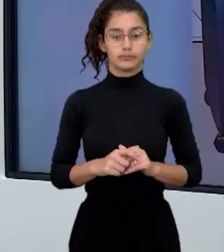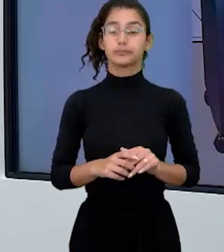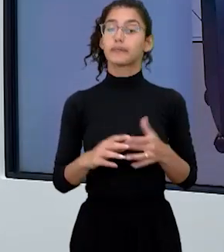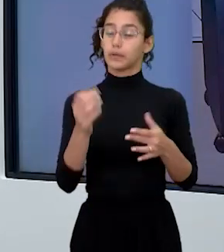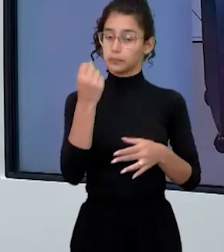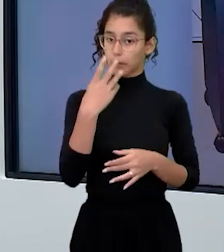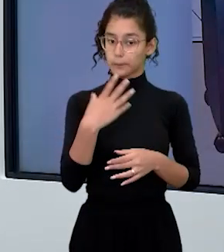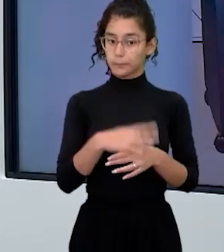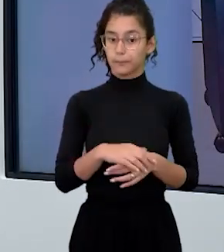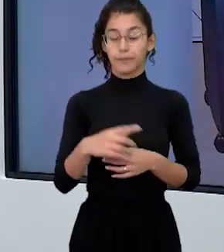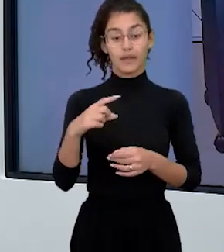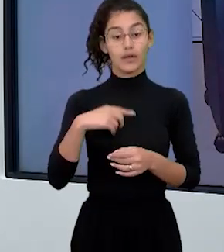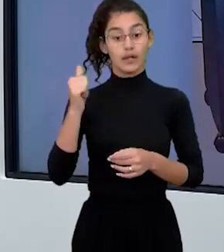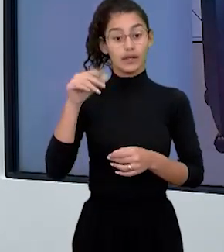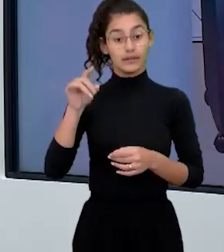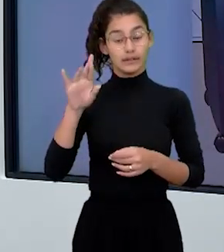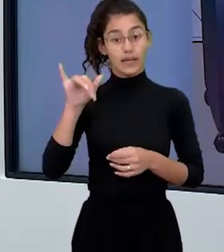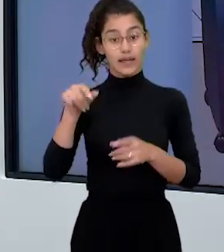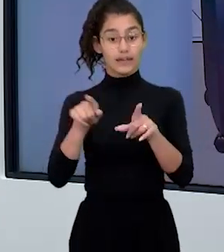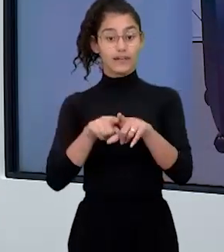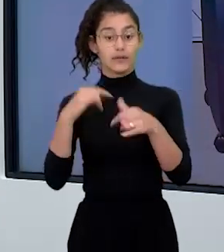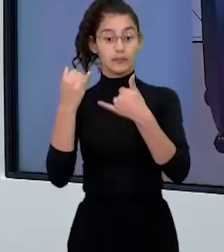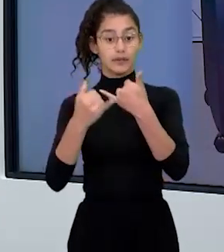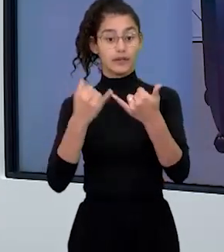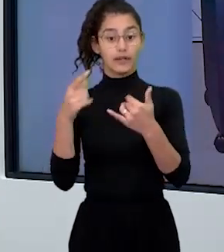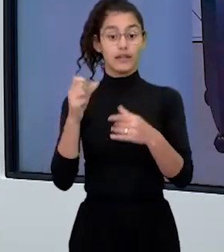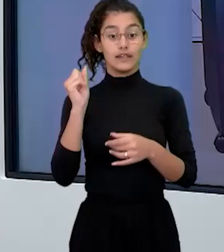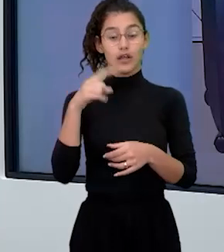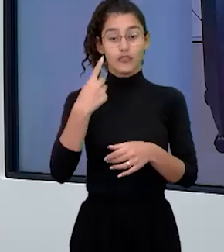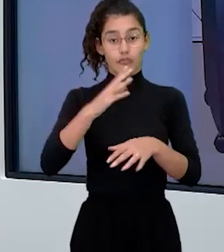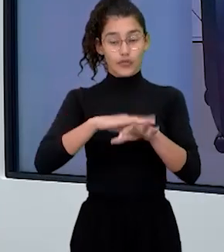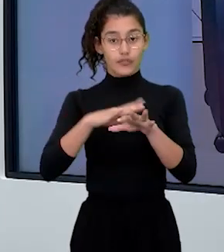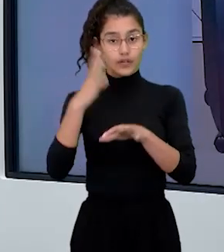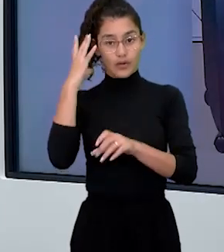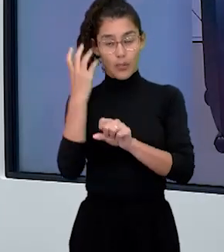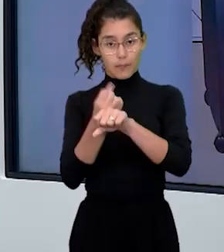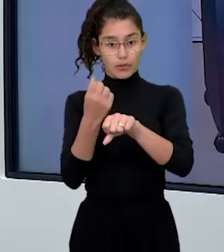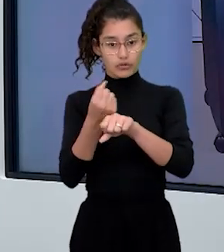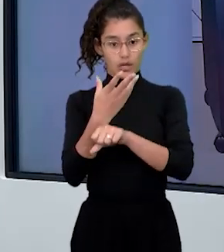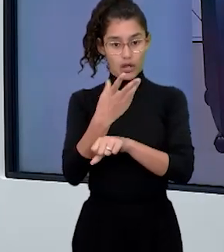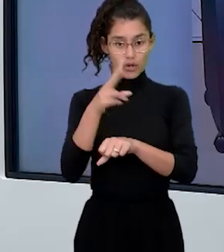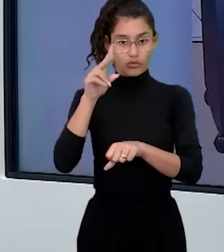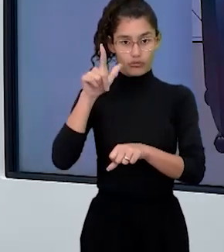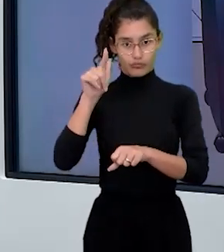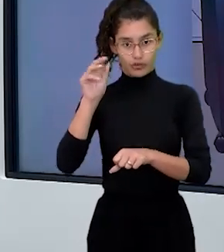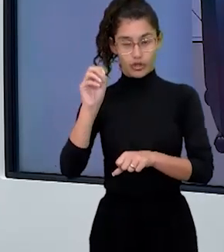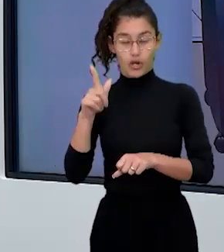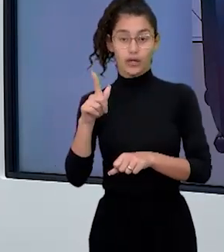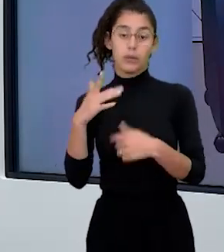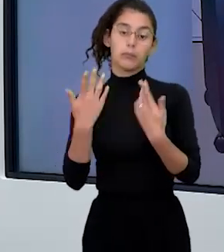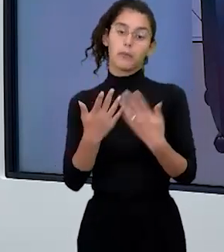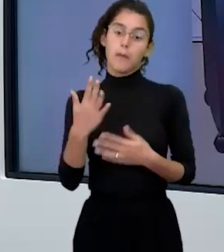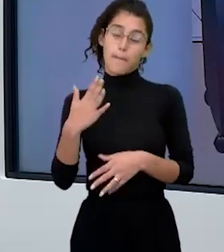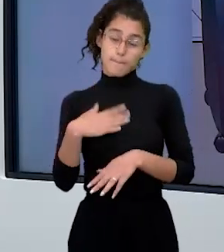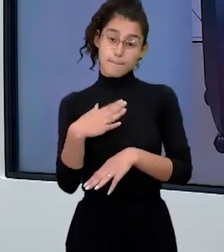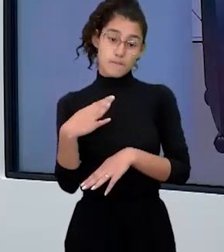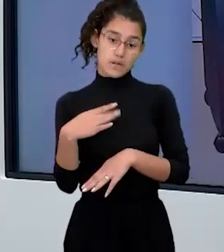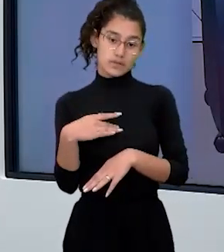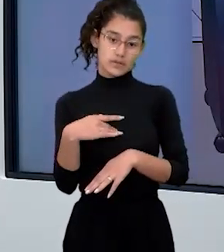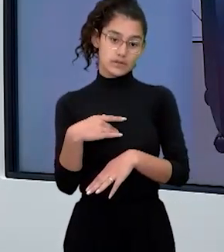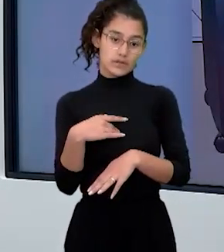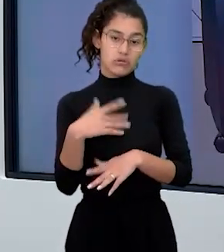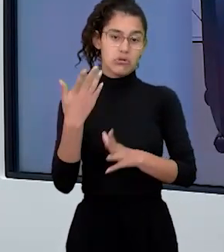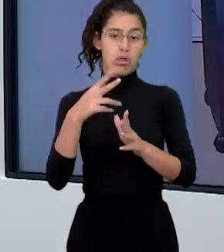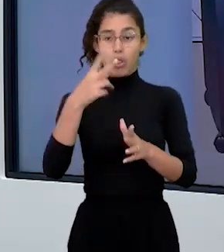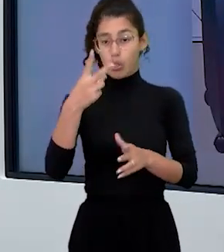Muito bom. Eu e a Andréia estávamos aqui brincando. Se a gente fosse fazer um podcast, um vlog, provavelmente o meu podcast seria de no